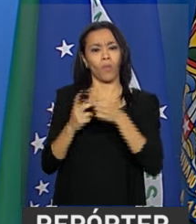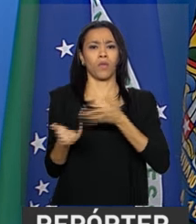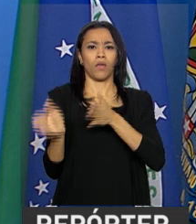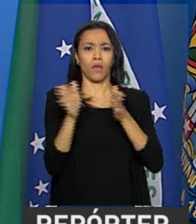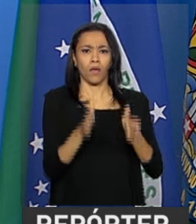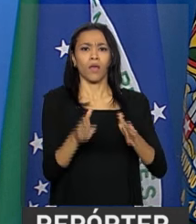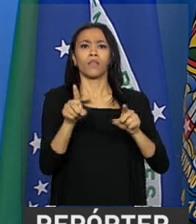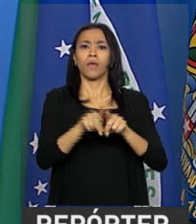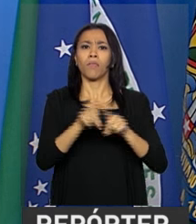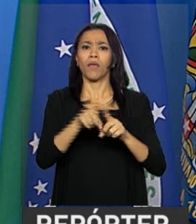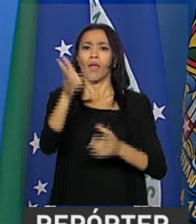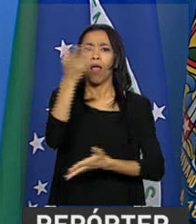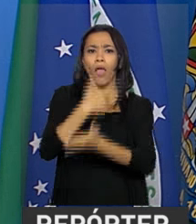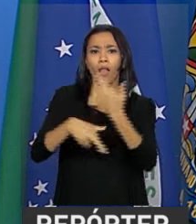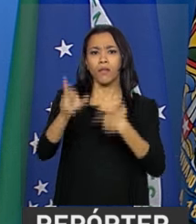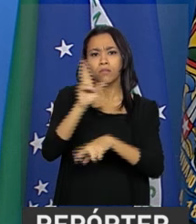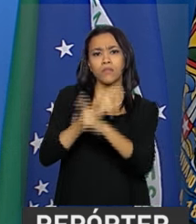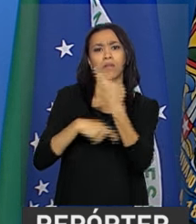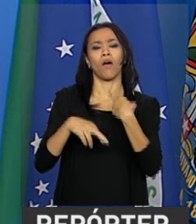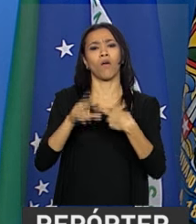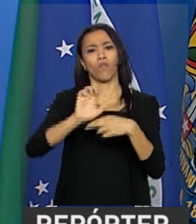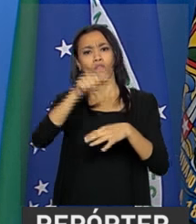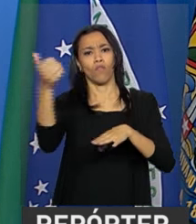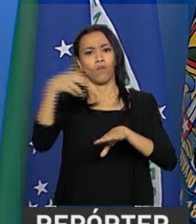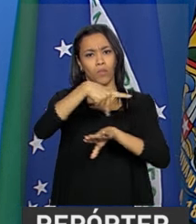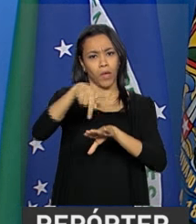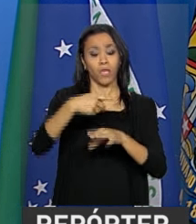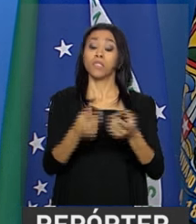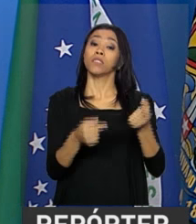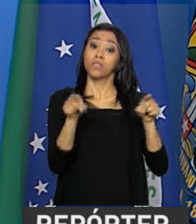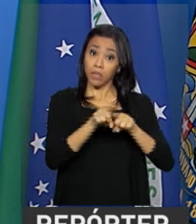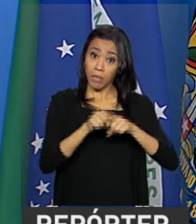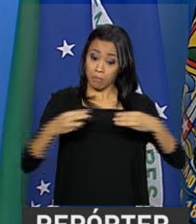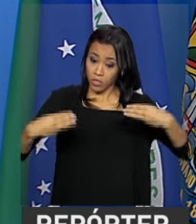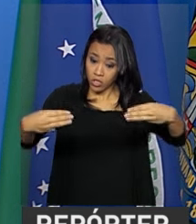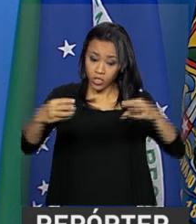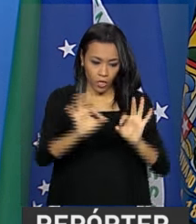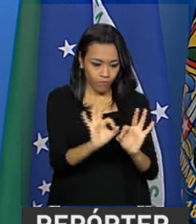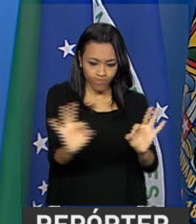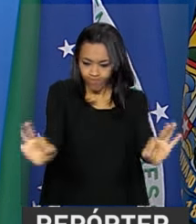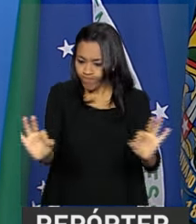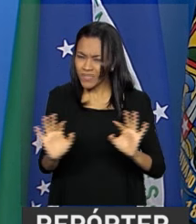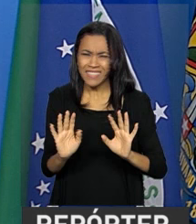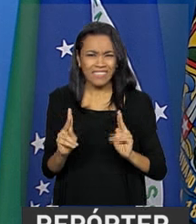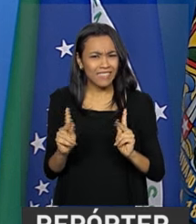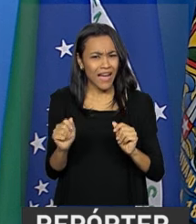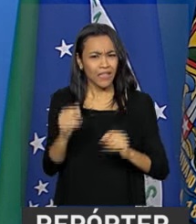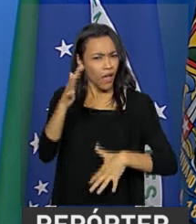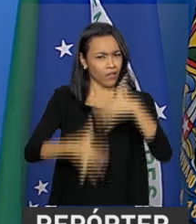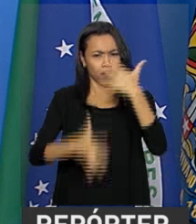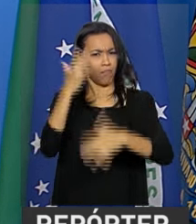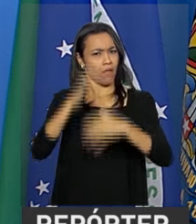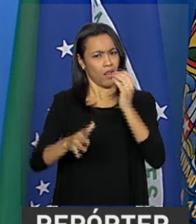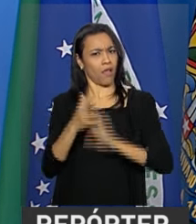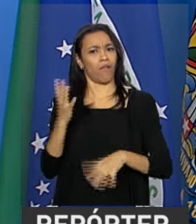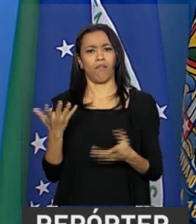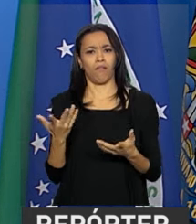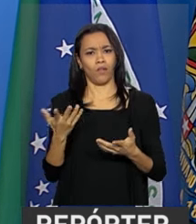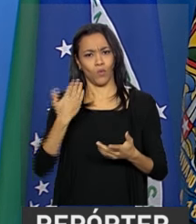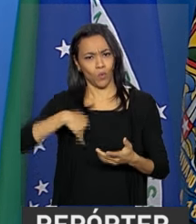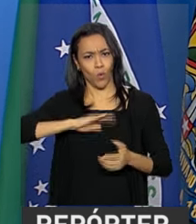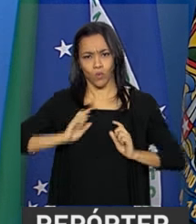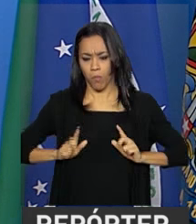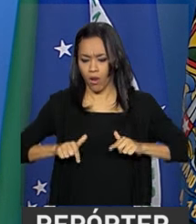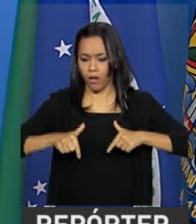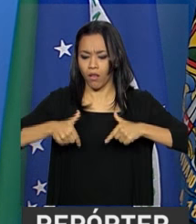relações exteriores de igual maneira extraordinária, com um ministério muito adequado, nada impedirá que nós continuemos a trabalhar em